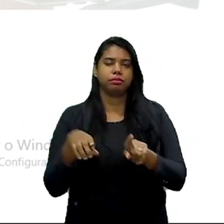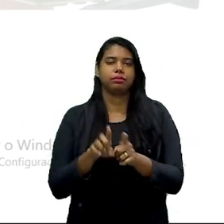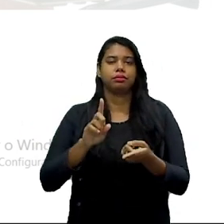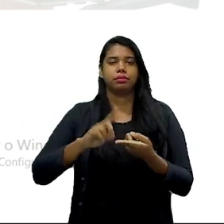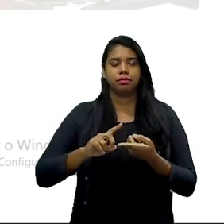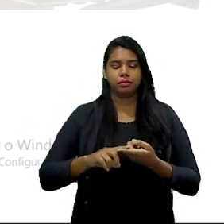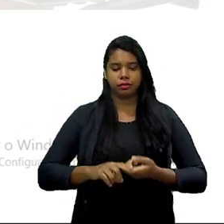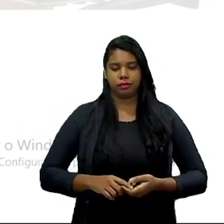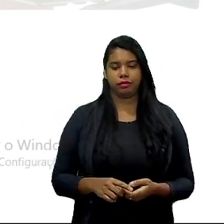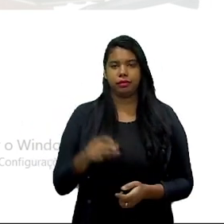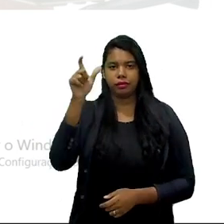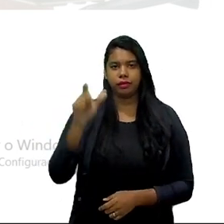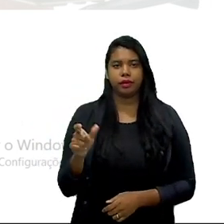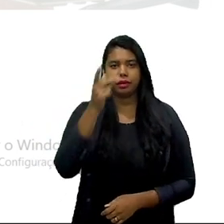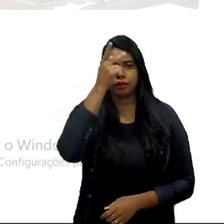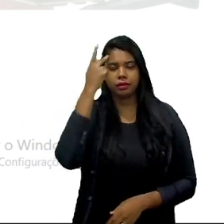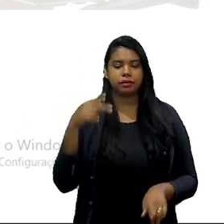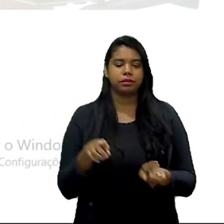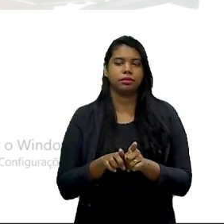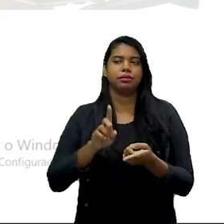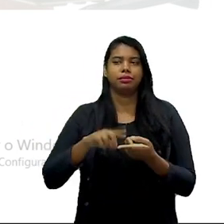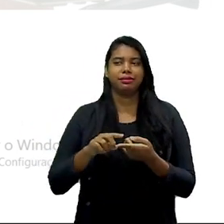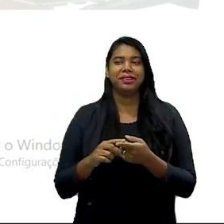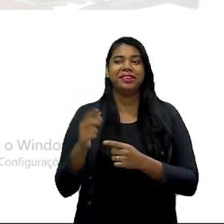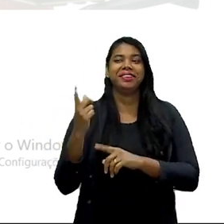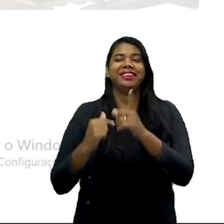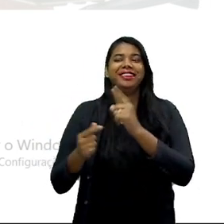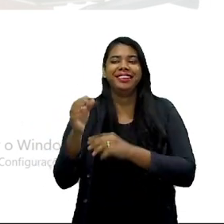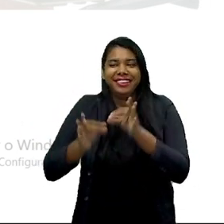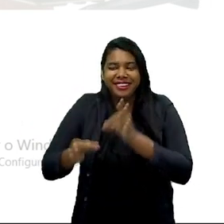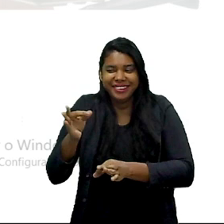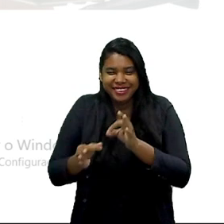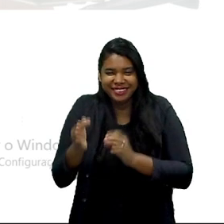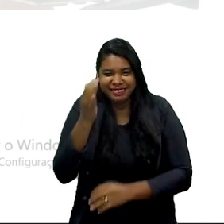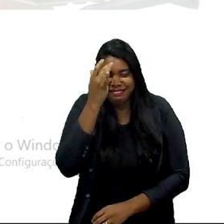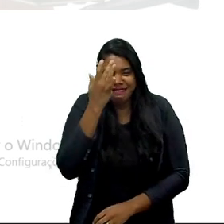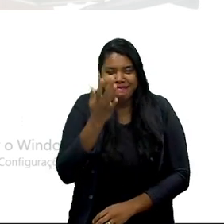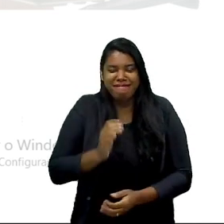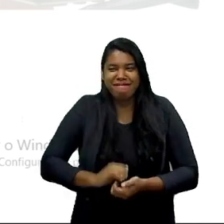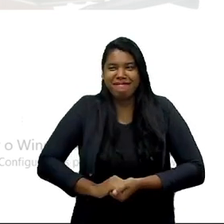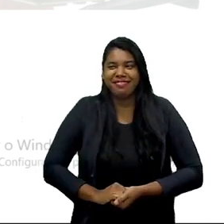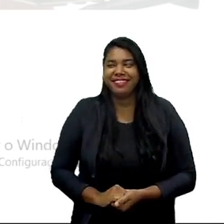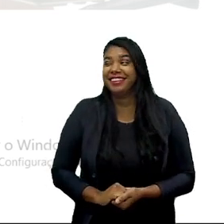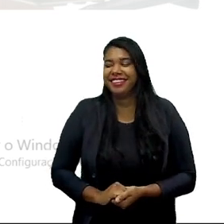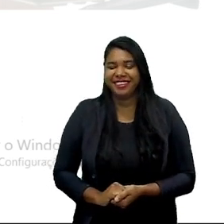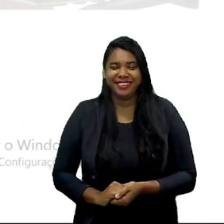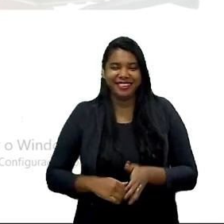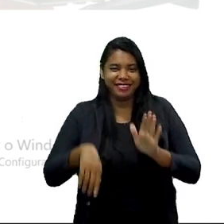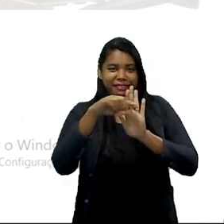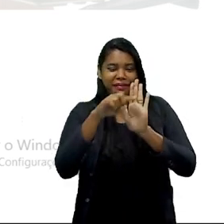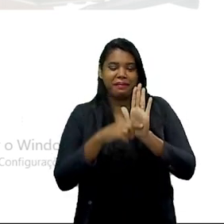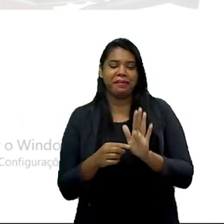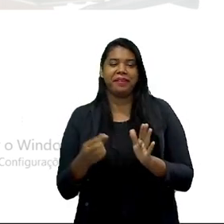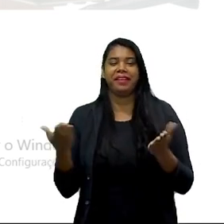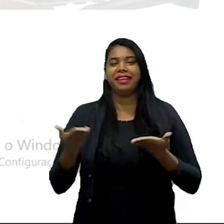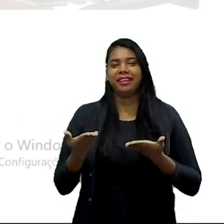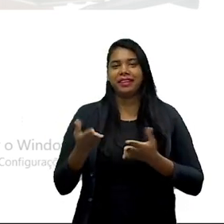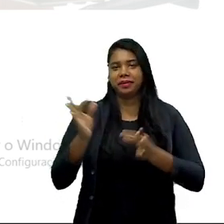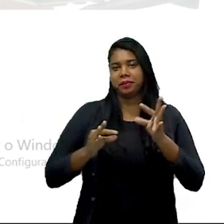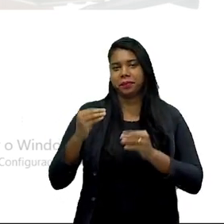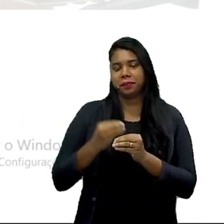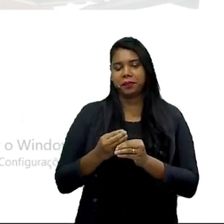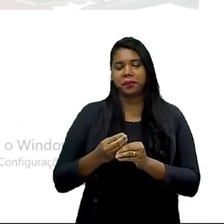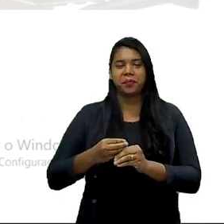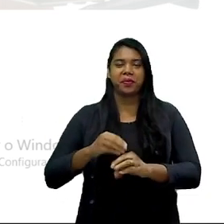crédito, tanto para pessoas físicas quanto para pessoas jurídicas. Saber qual é o acesso a crédito, quais as condições. Então, na